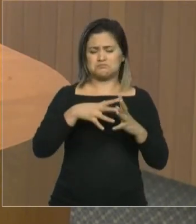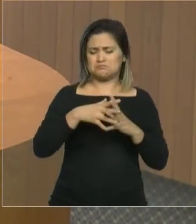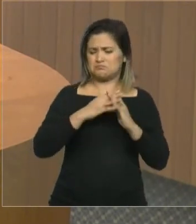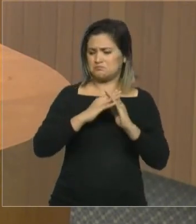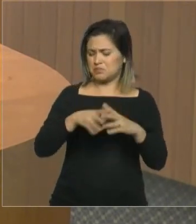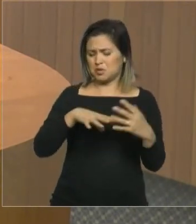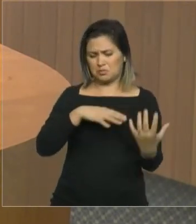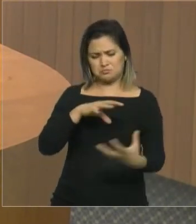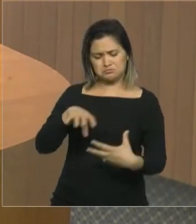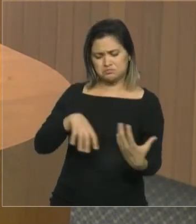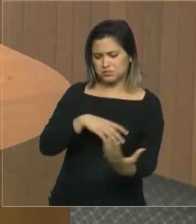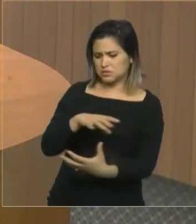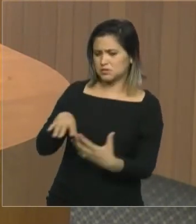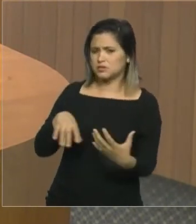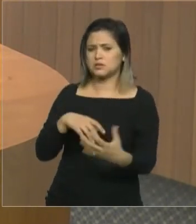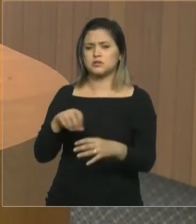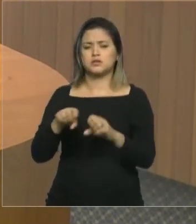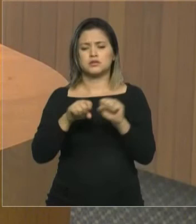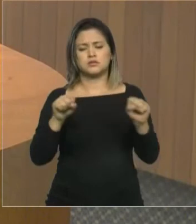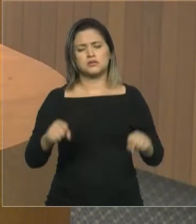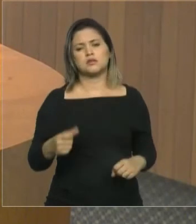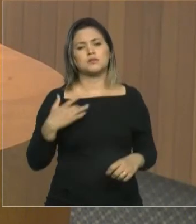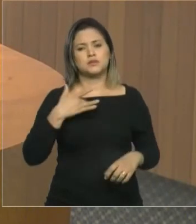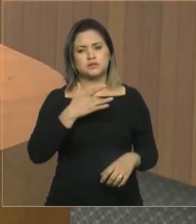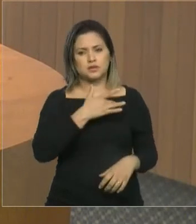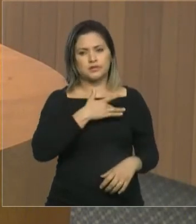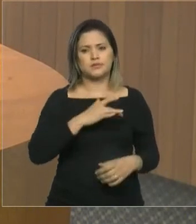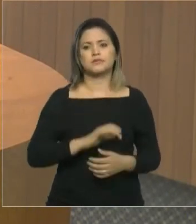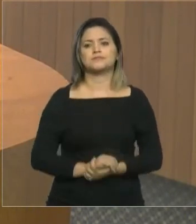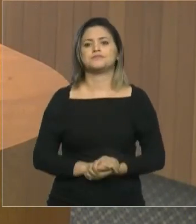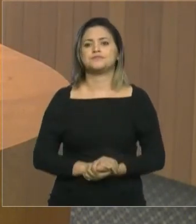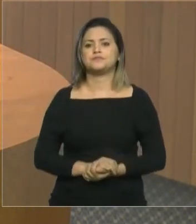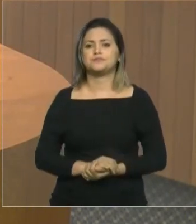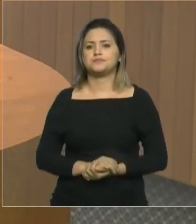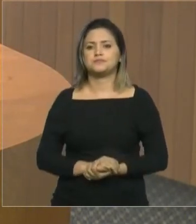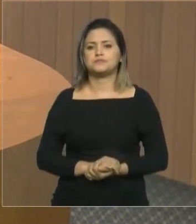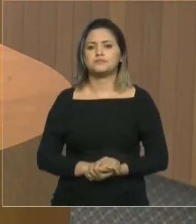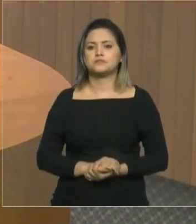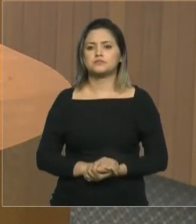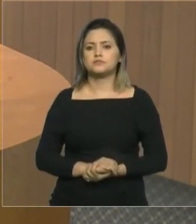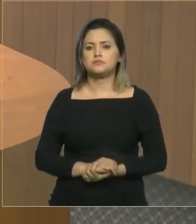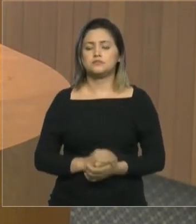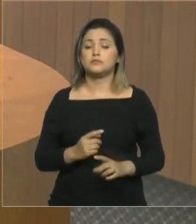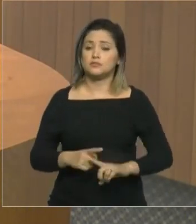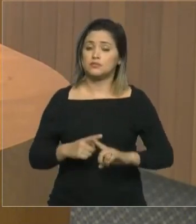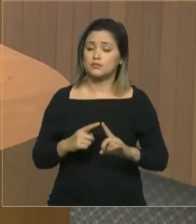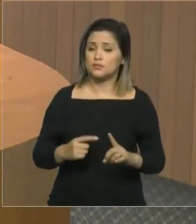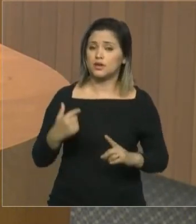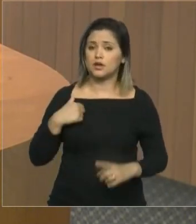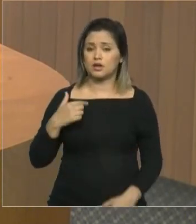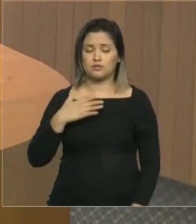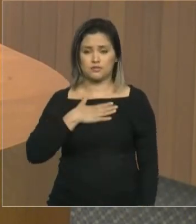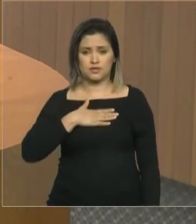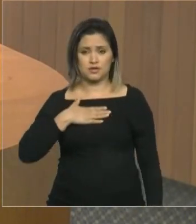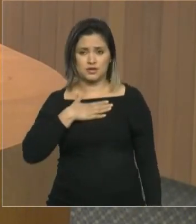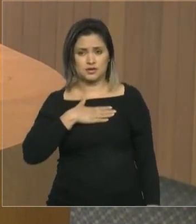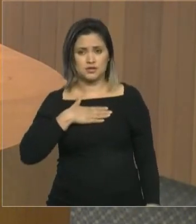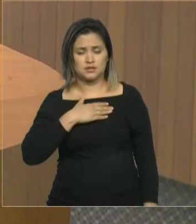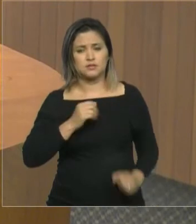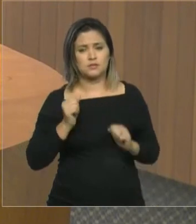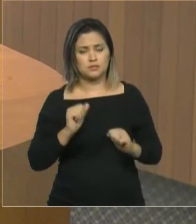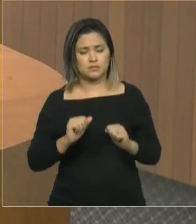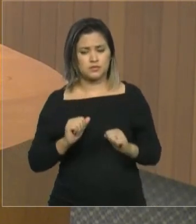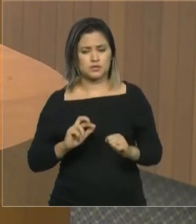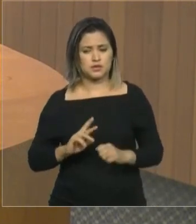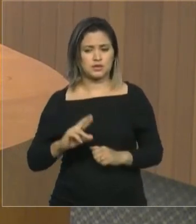Mas, falando novamente da inauguração do Centro de Hemodiálise de São Luís, eu fico feliz em poder ter representado esta